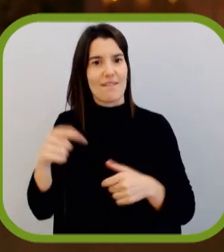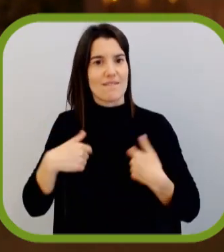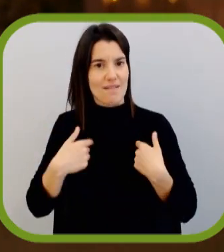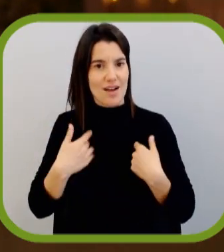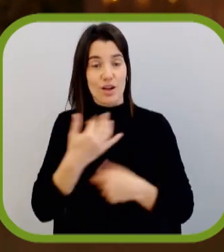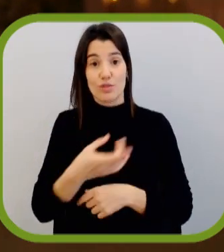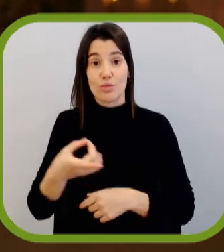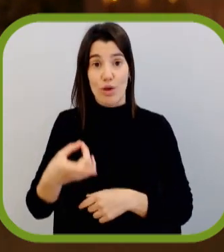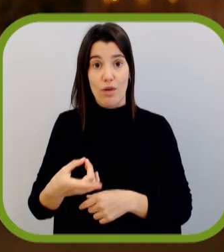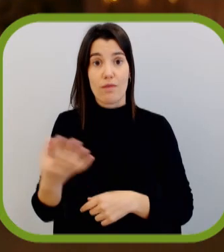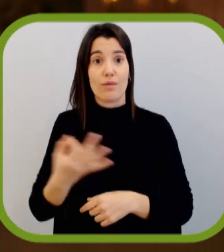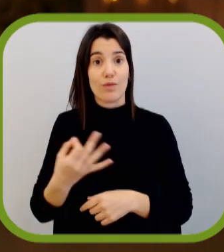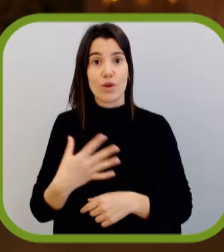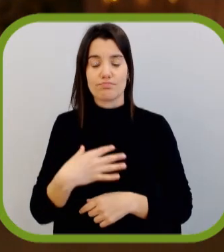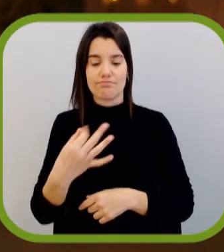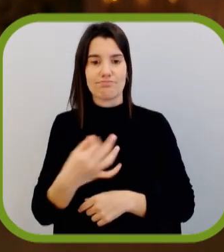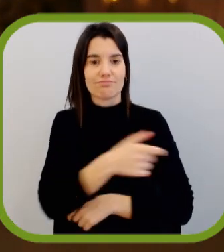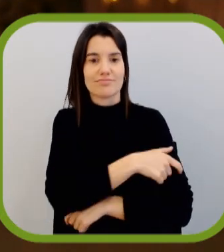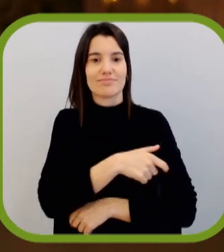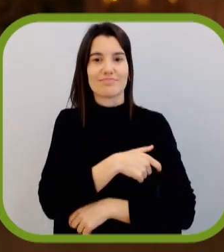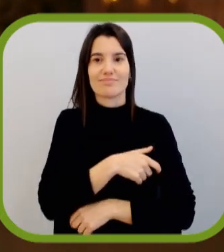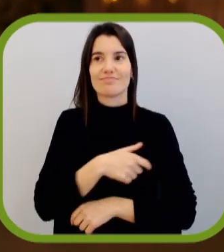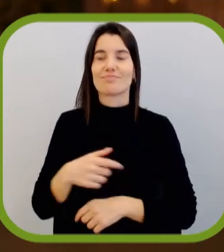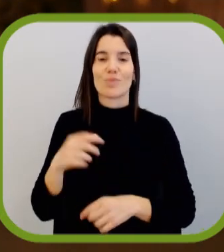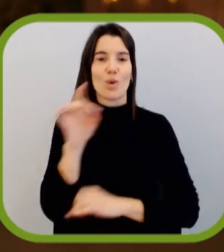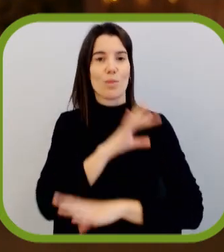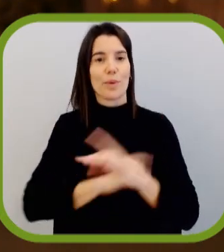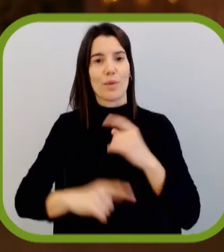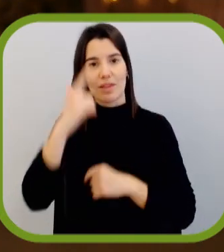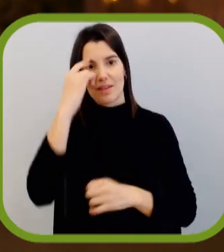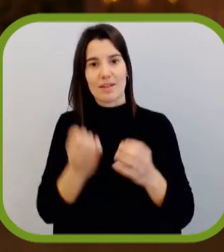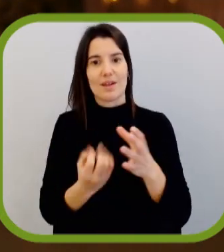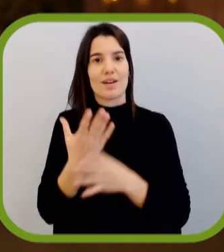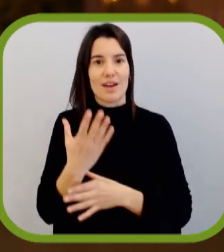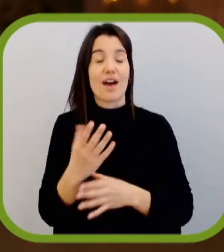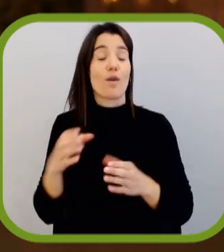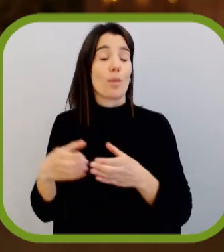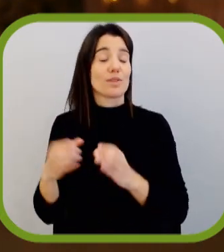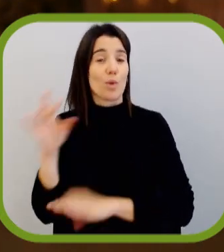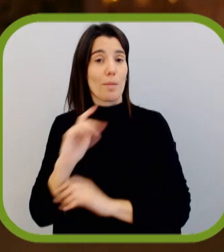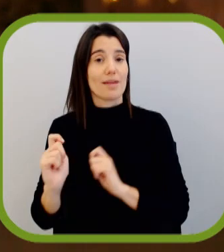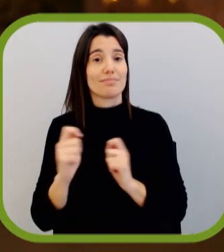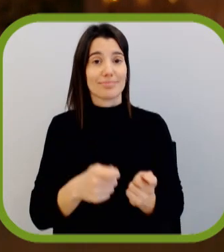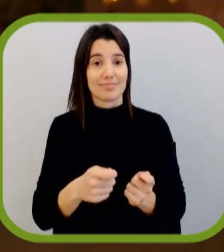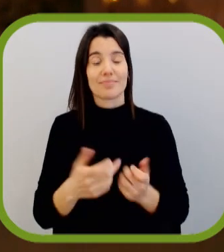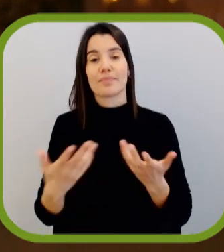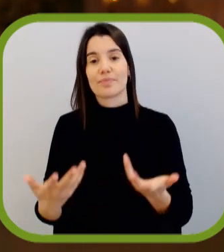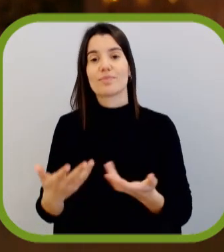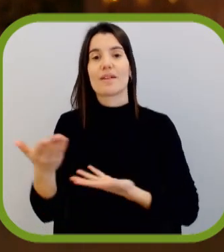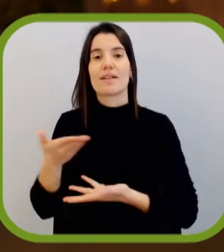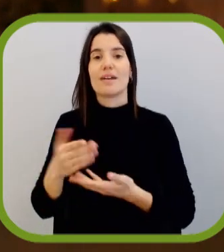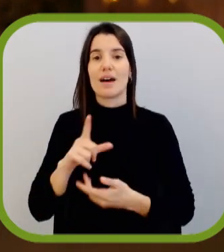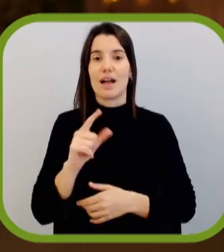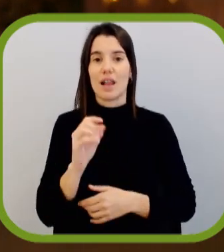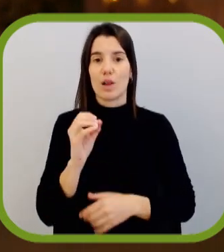artificial. Em 2009 foi nomeado embaixador europeu para a criatividade e inovação pela Comissão Europeia. Neste Panorâmica falamos